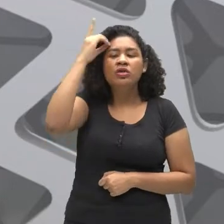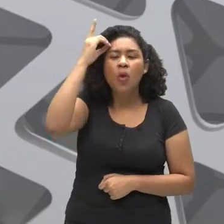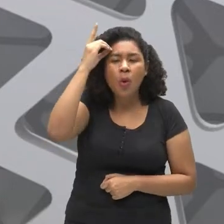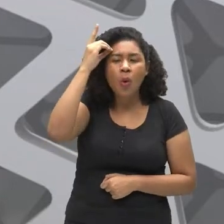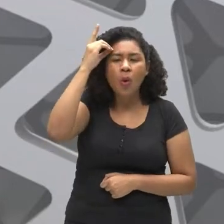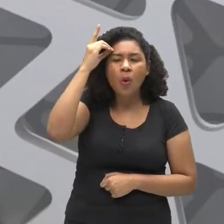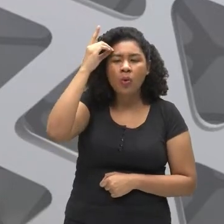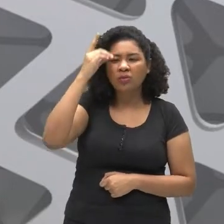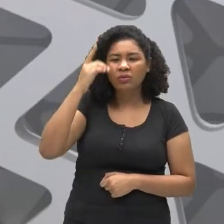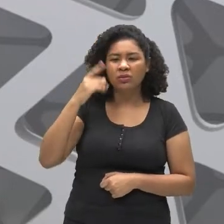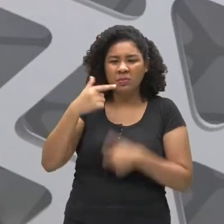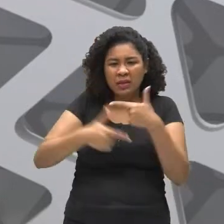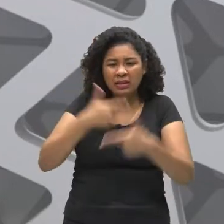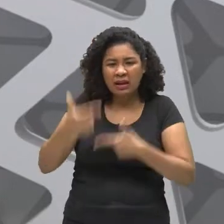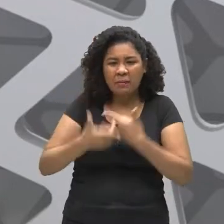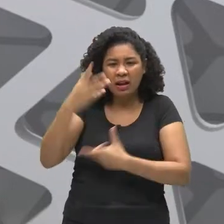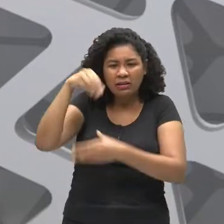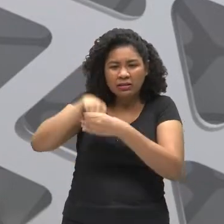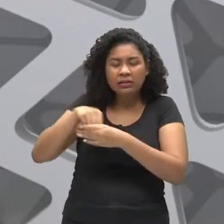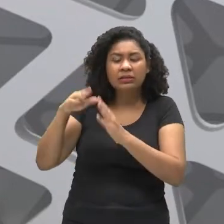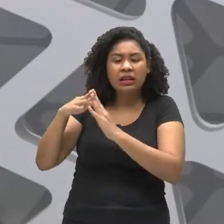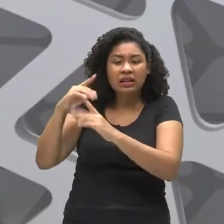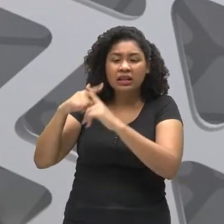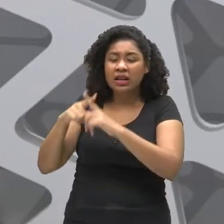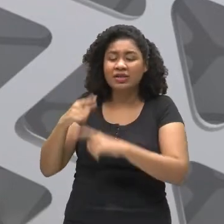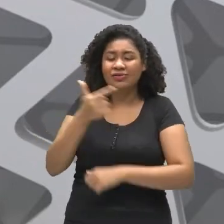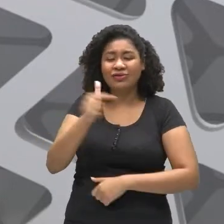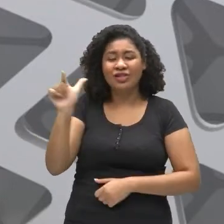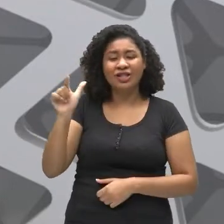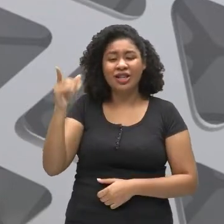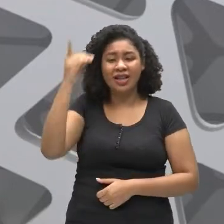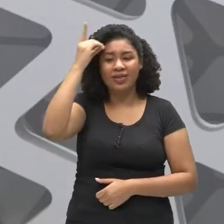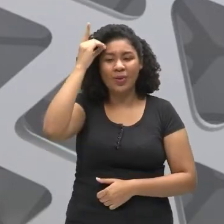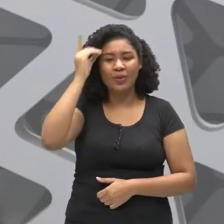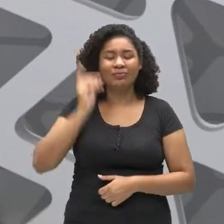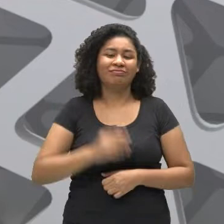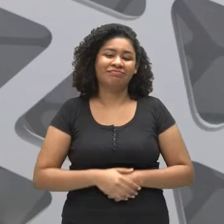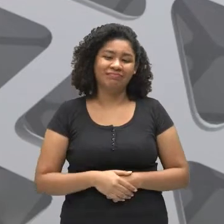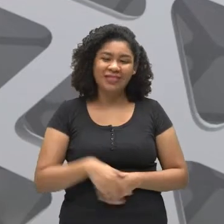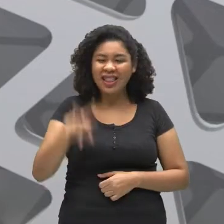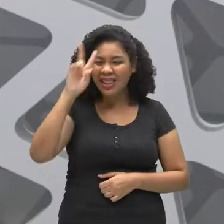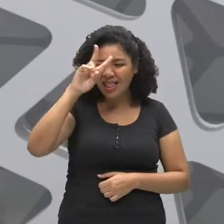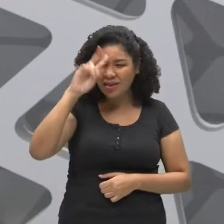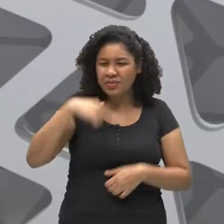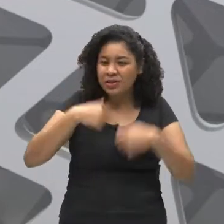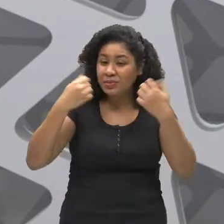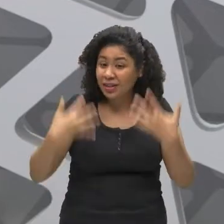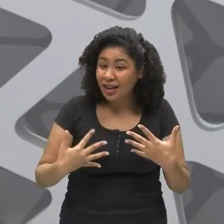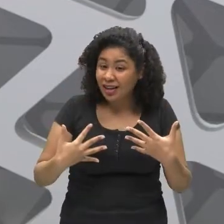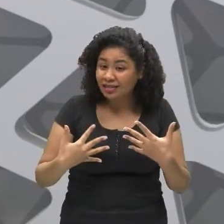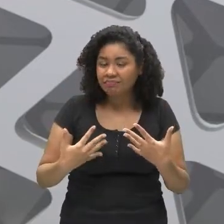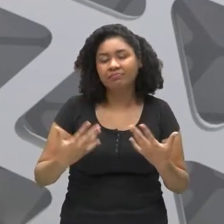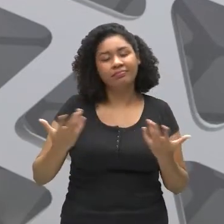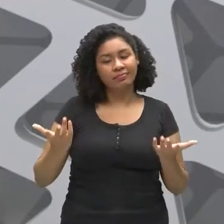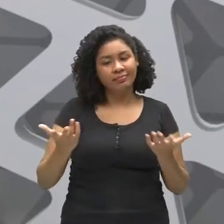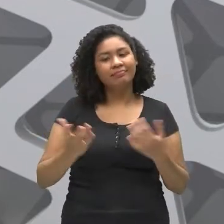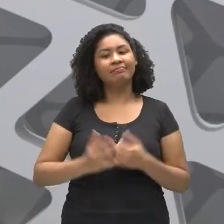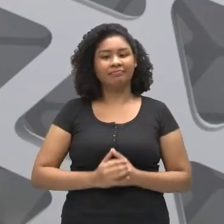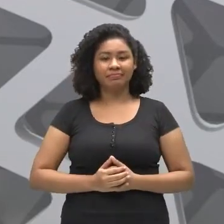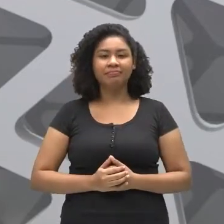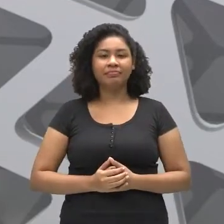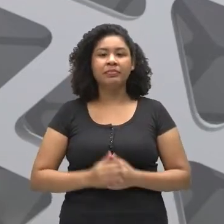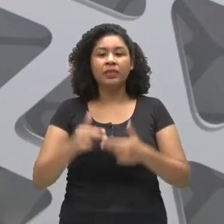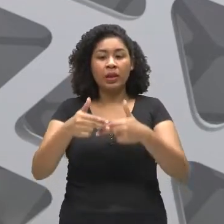para vocês ontem? Nem todo mundo está lá, tem a vocação. Tá bom? E aí,